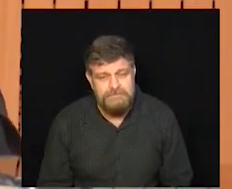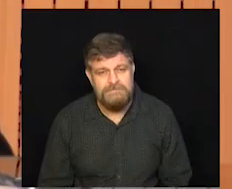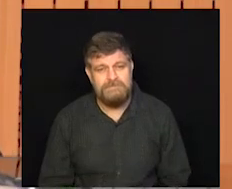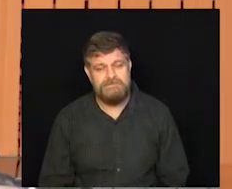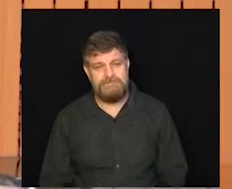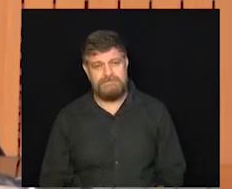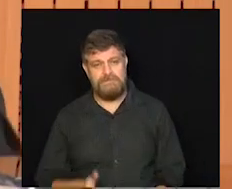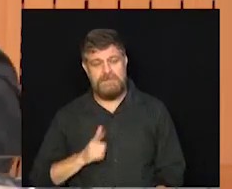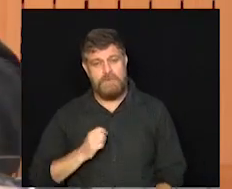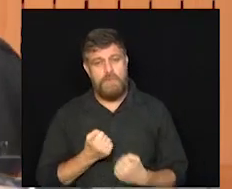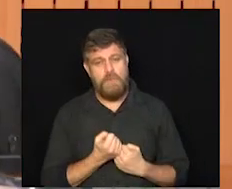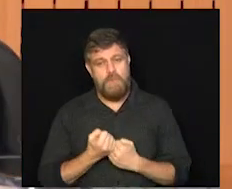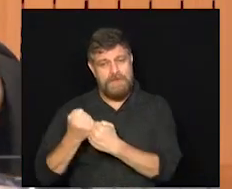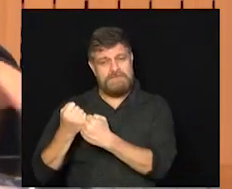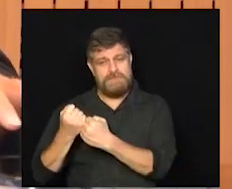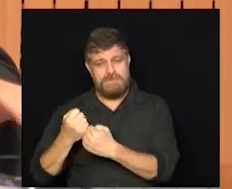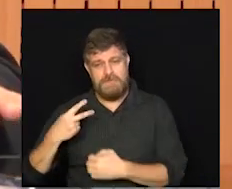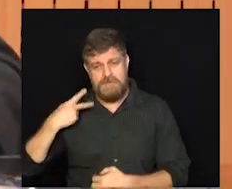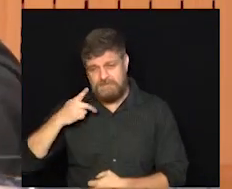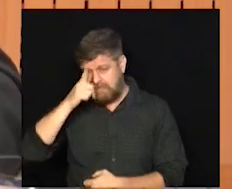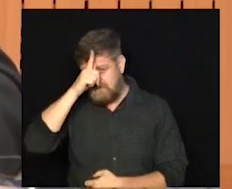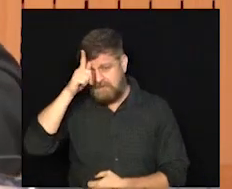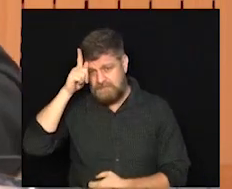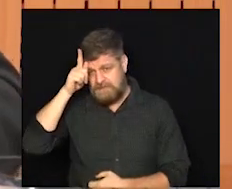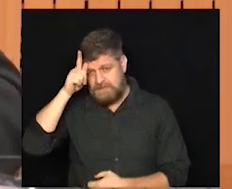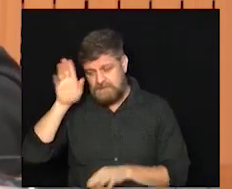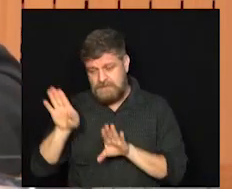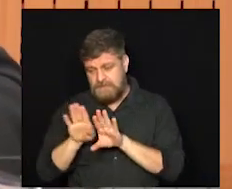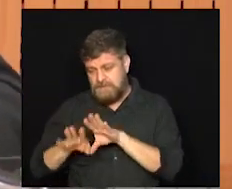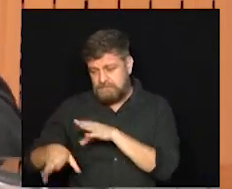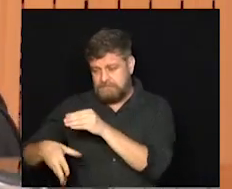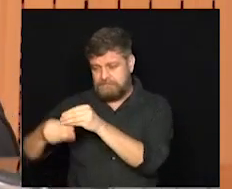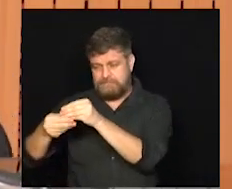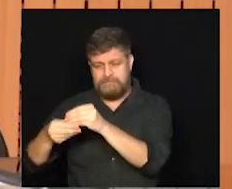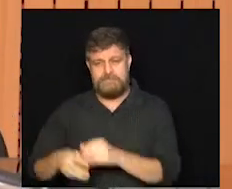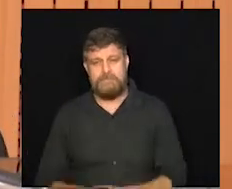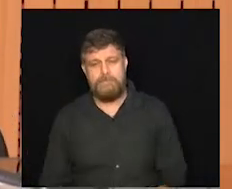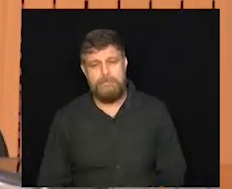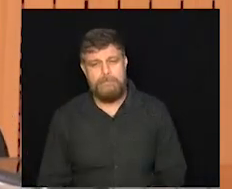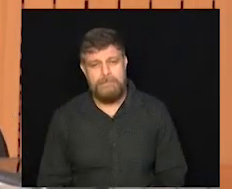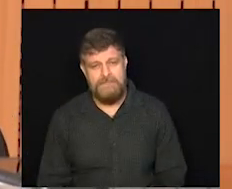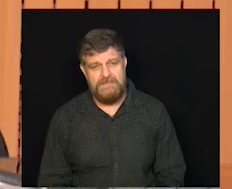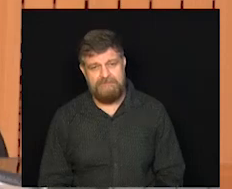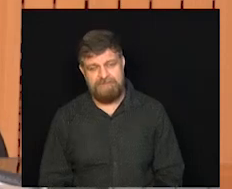assessoria do vereador Gustavo Peta, aí para a sua consideração.